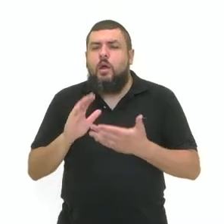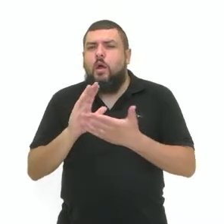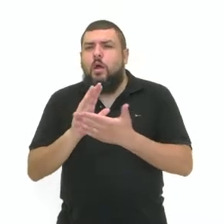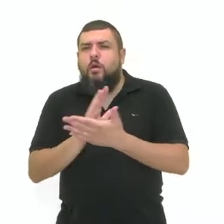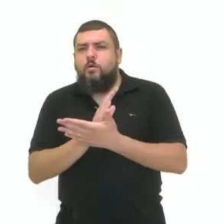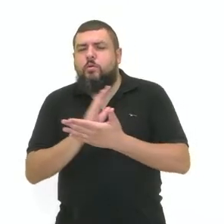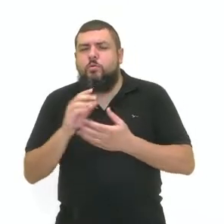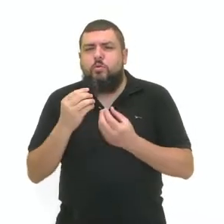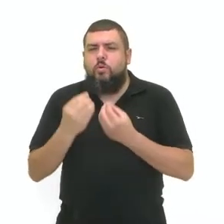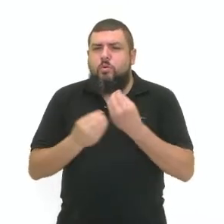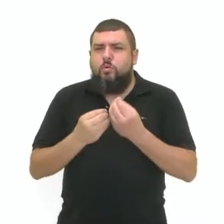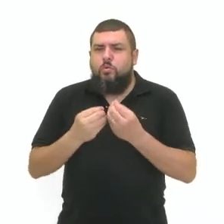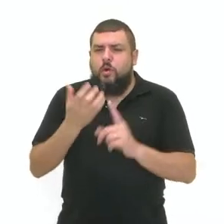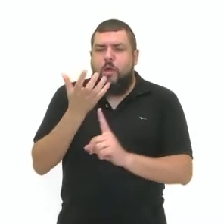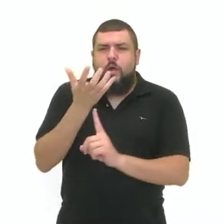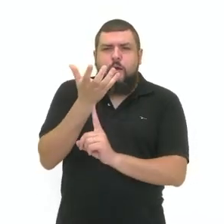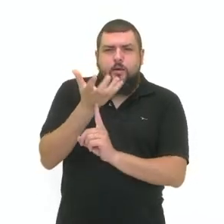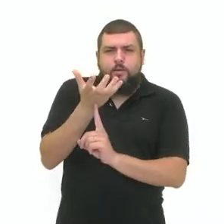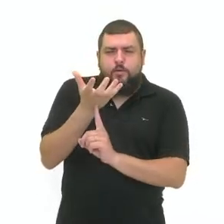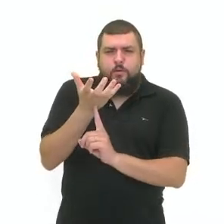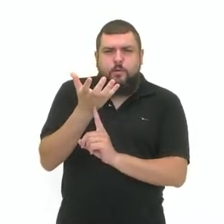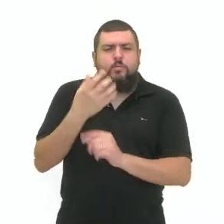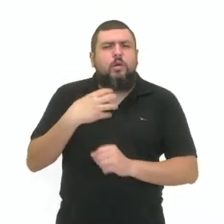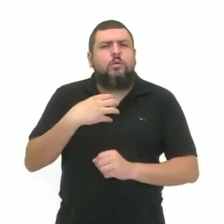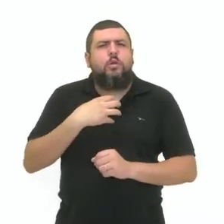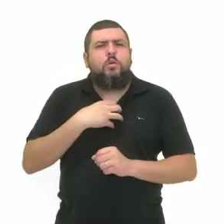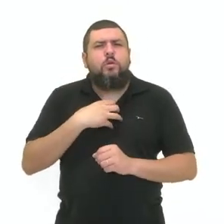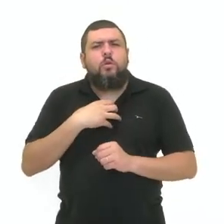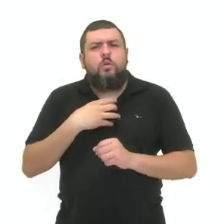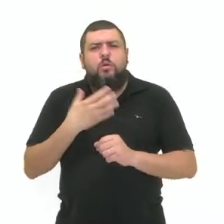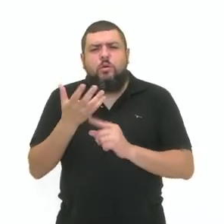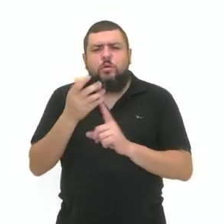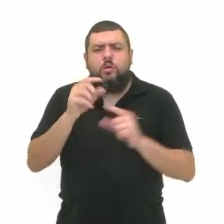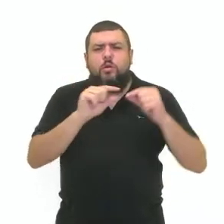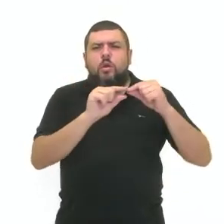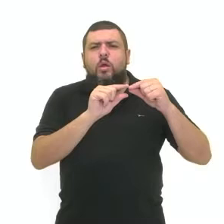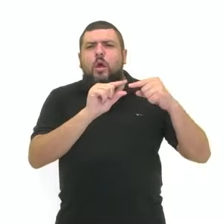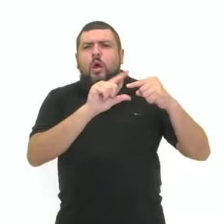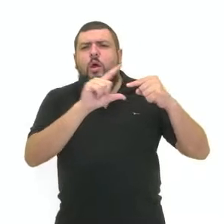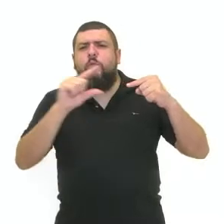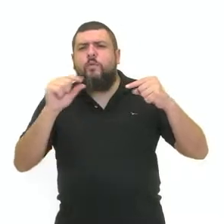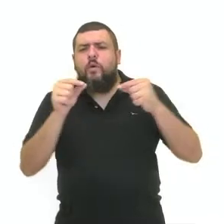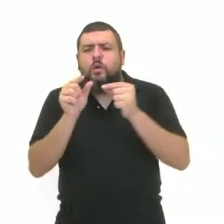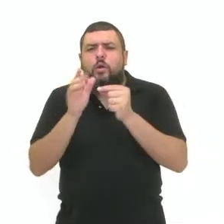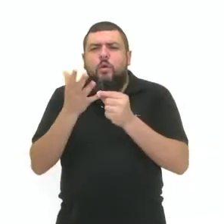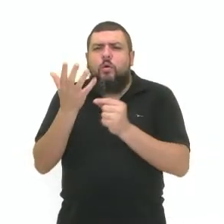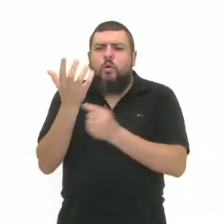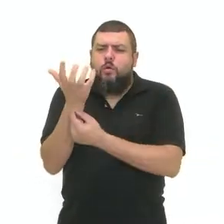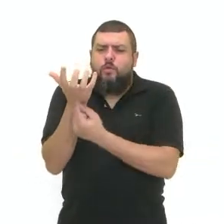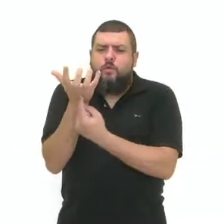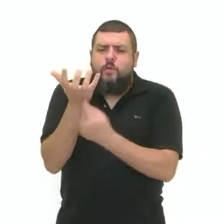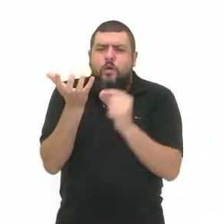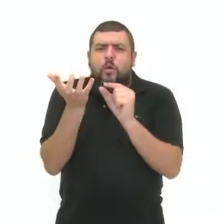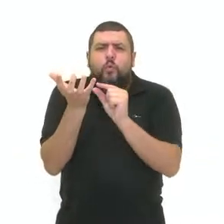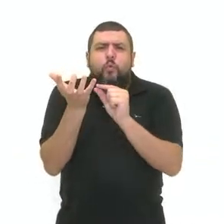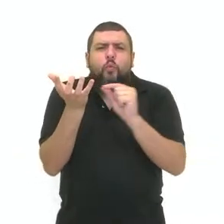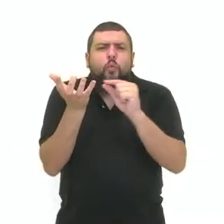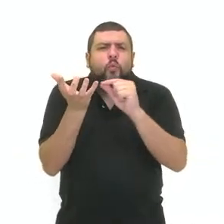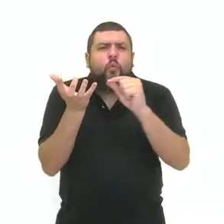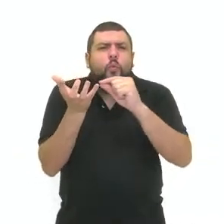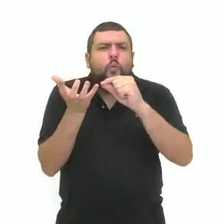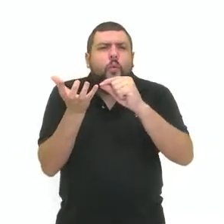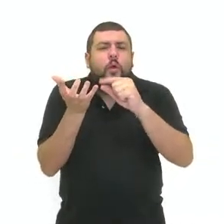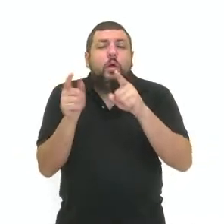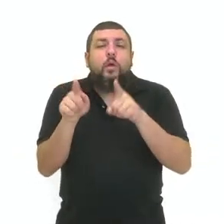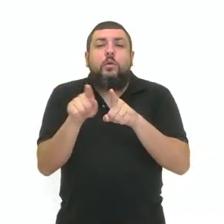A araucária, por exemplo, tem folhas fininhas, né? Para poder guardar mais água dentro de si e resistir ao frio que faz durante algumas épocas